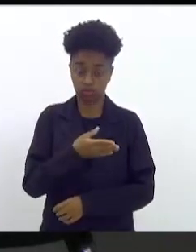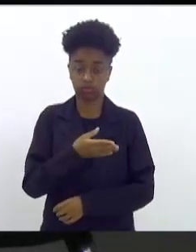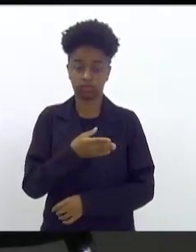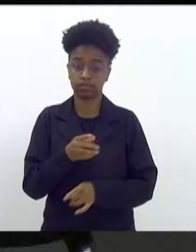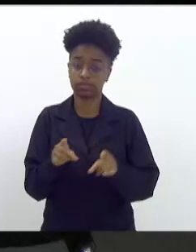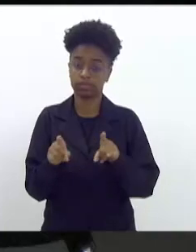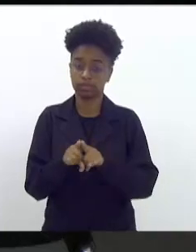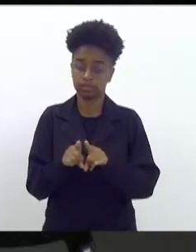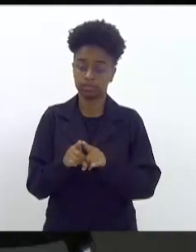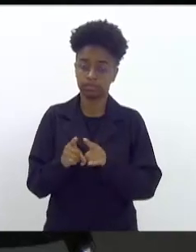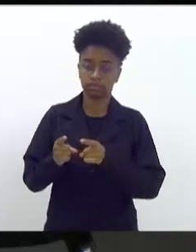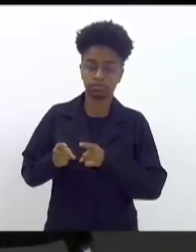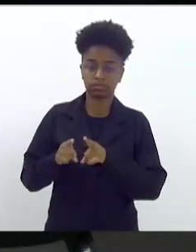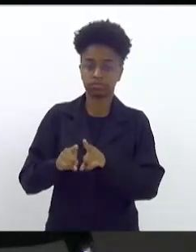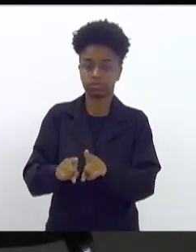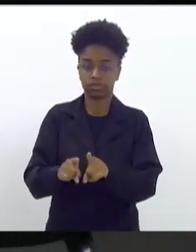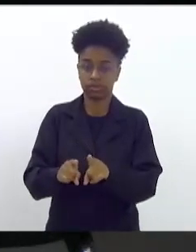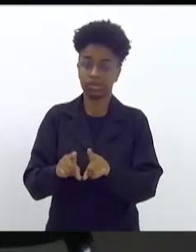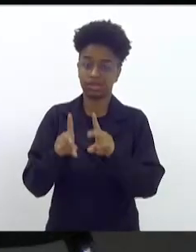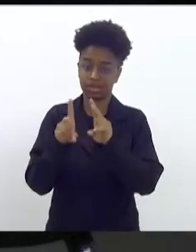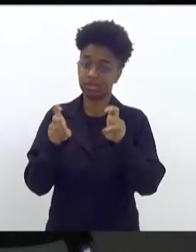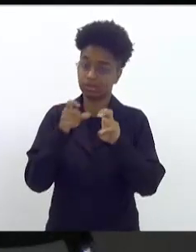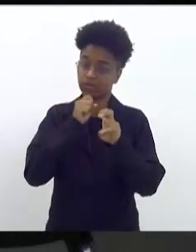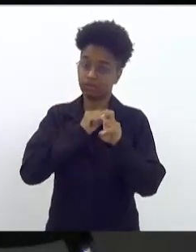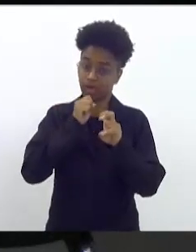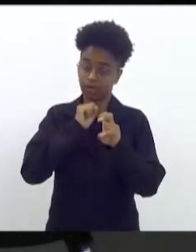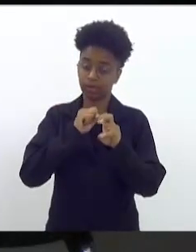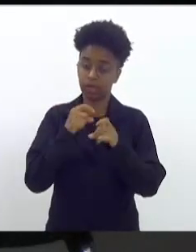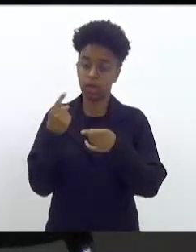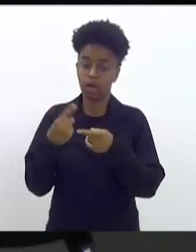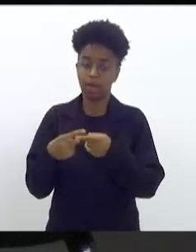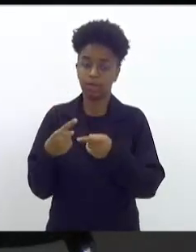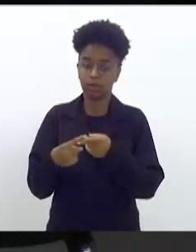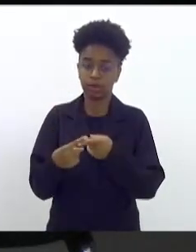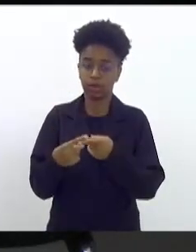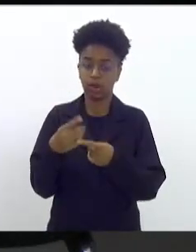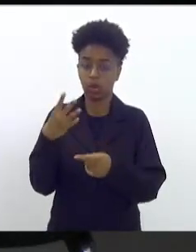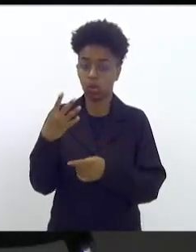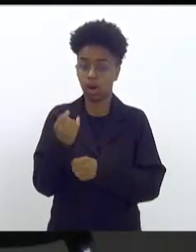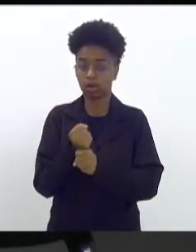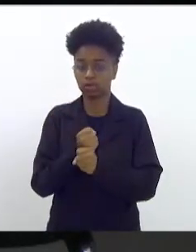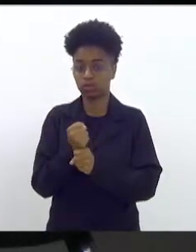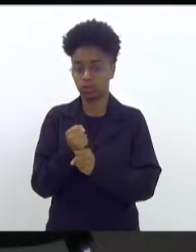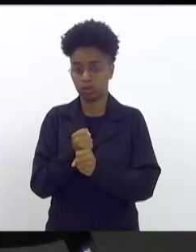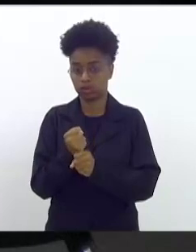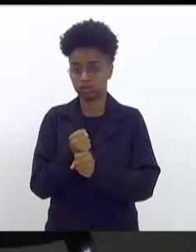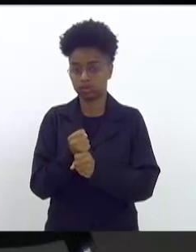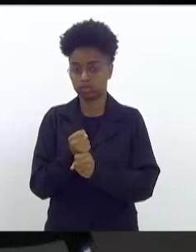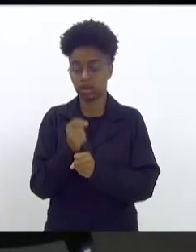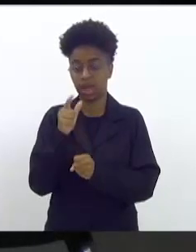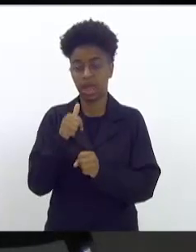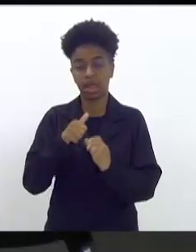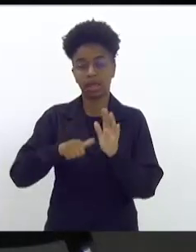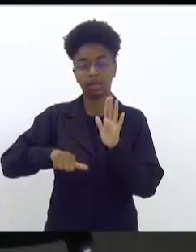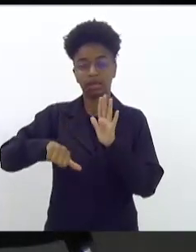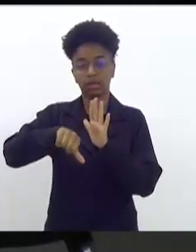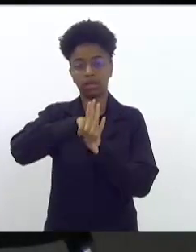ao mesmo tempo, velho, né? Porque em 4 anos esse é um